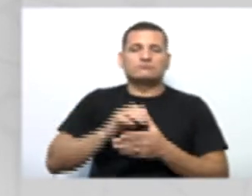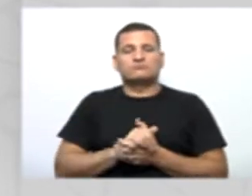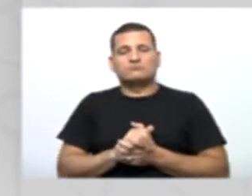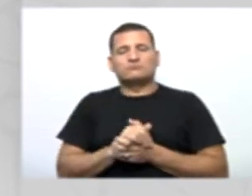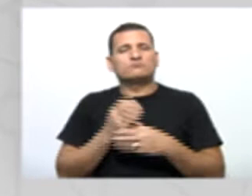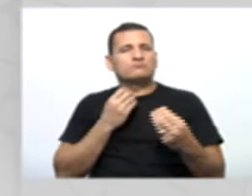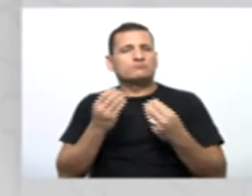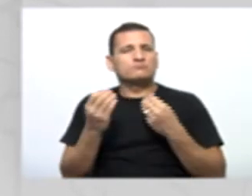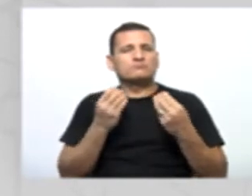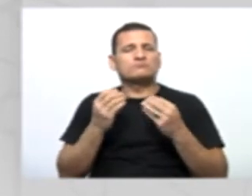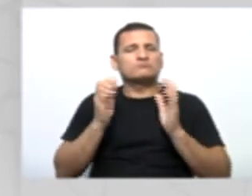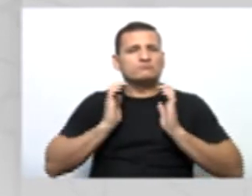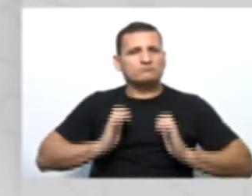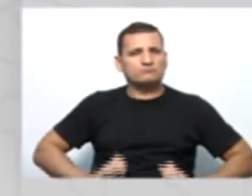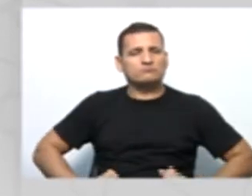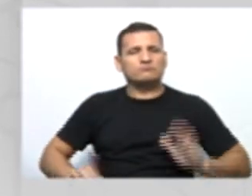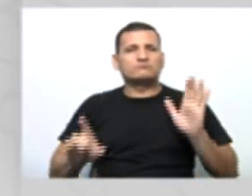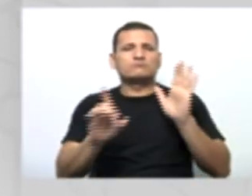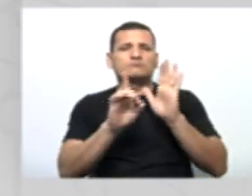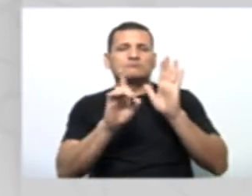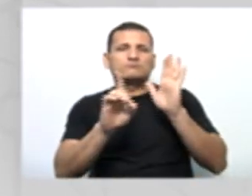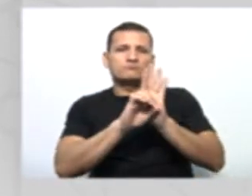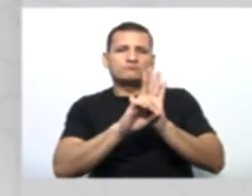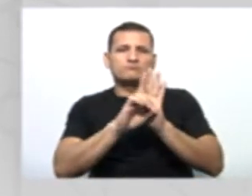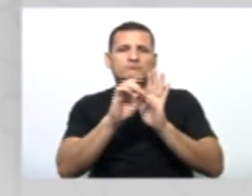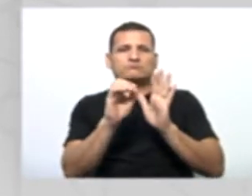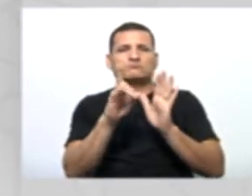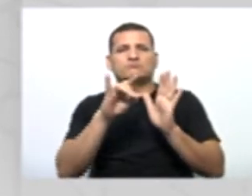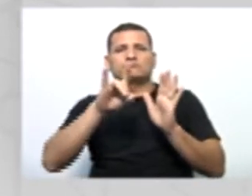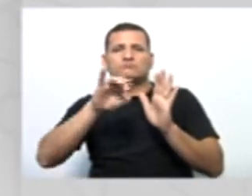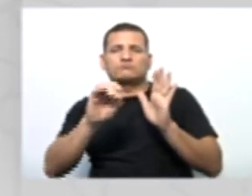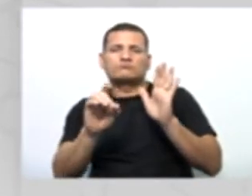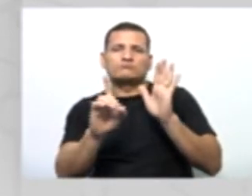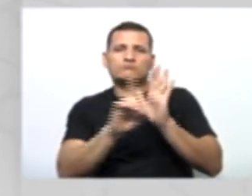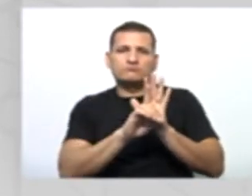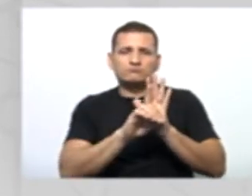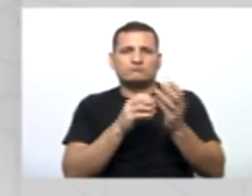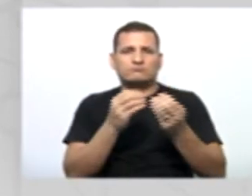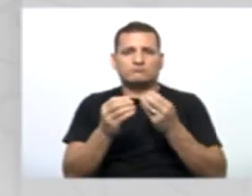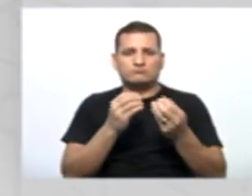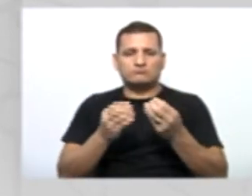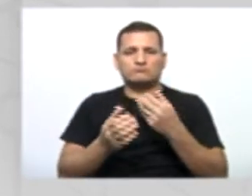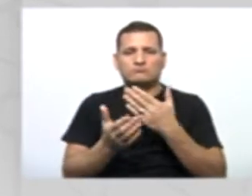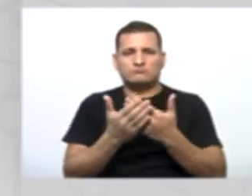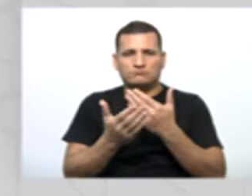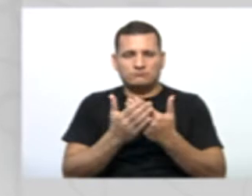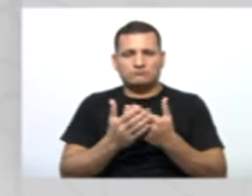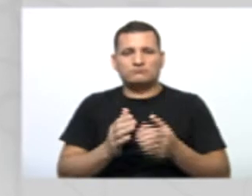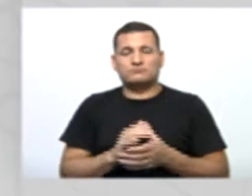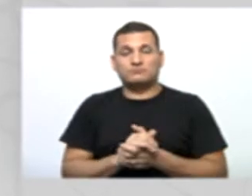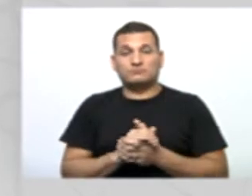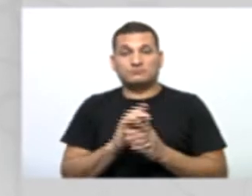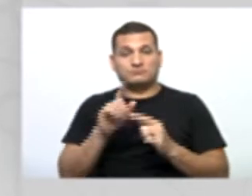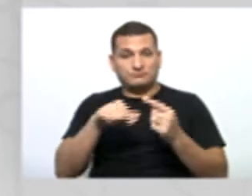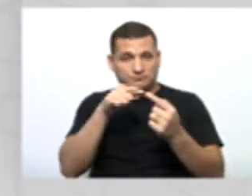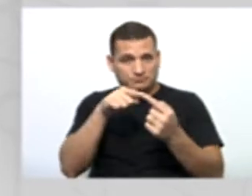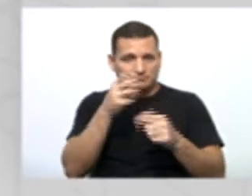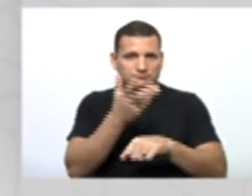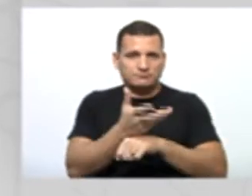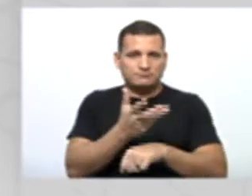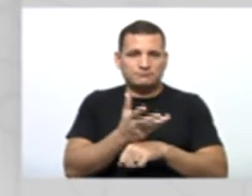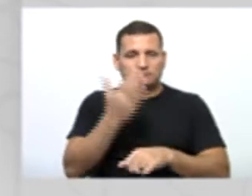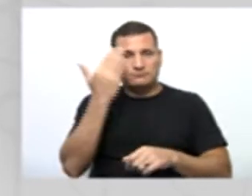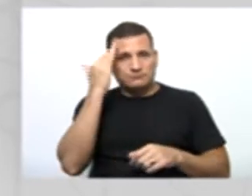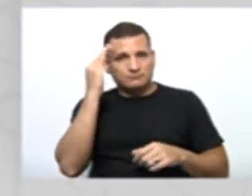e relações étnico-raciais. Os objetivos da nossa disciplina: entender o funcionamento